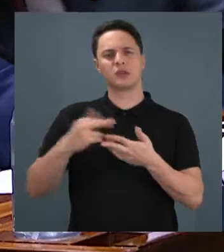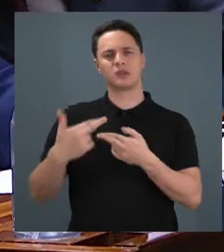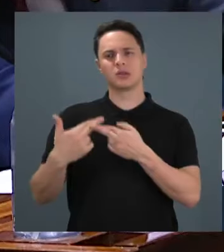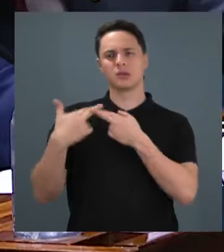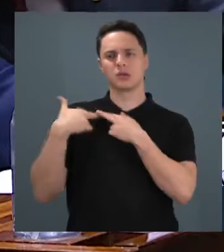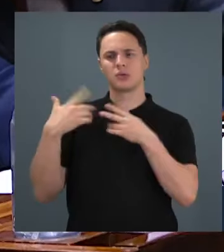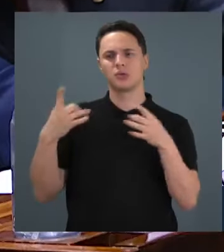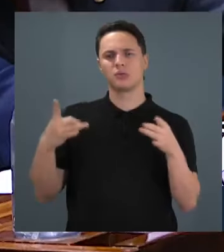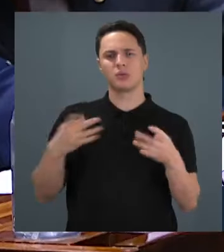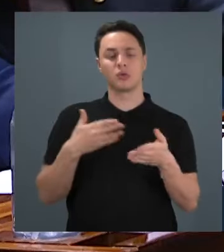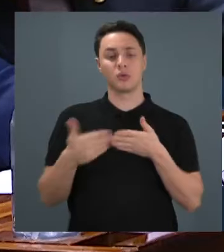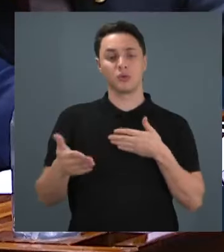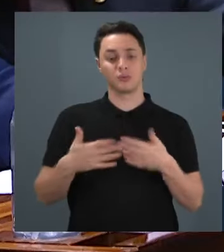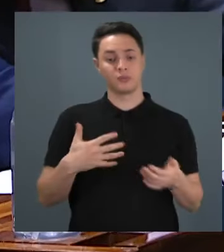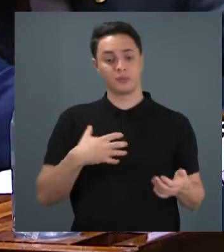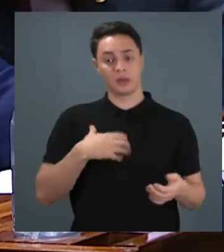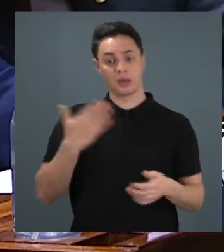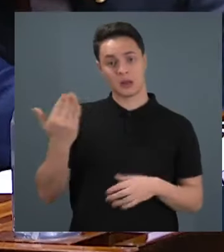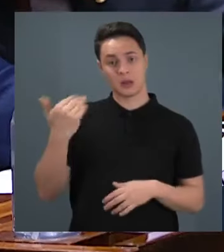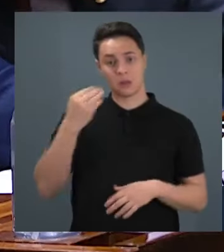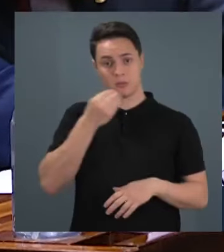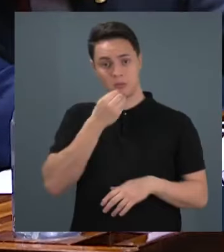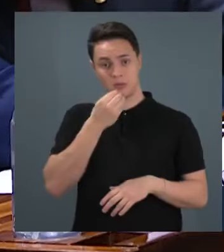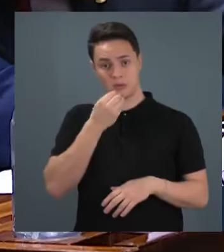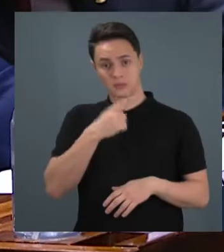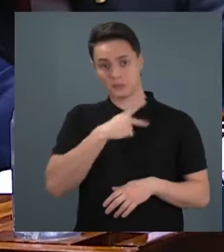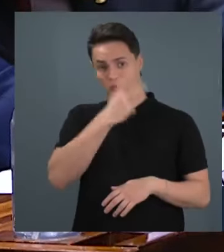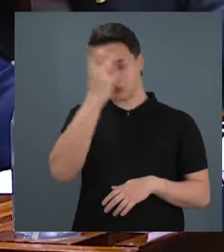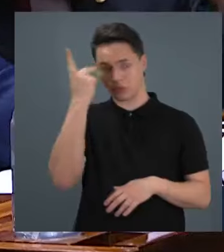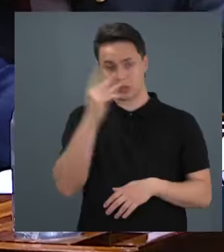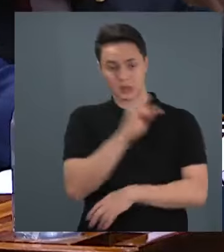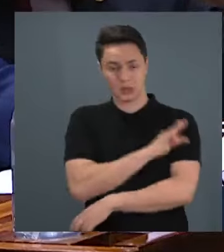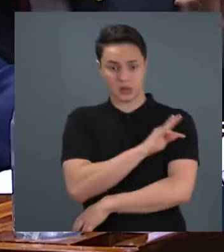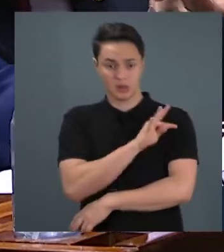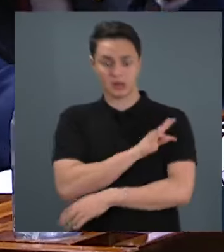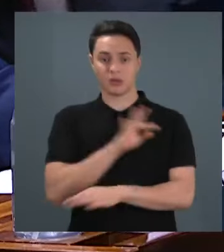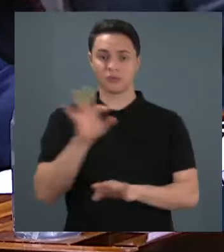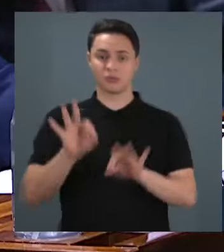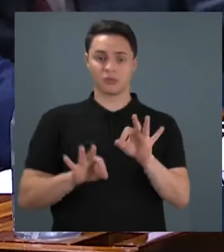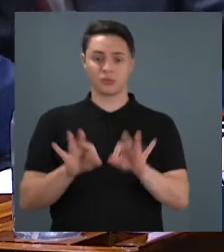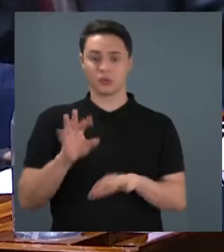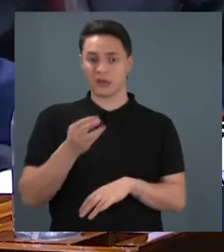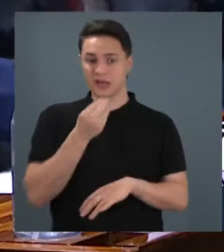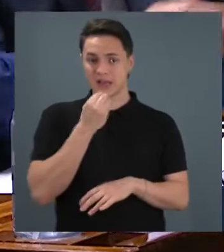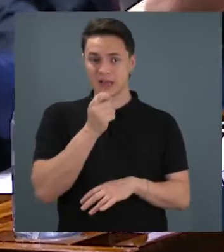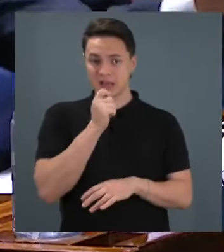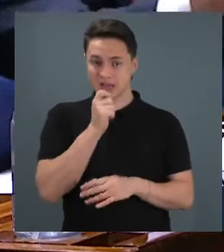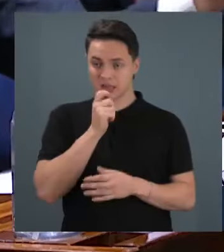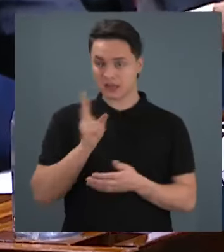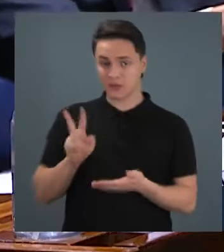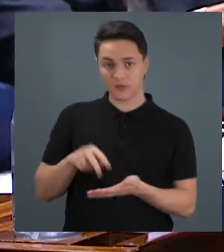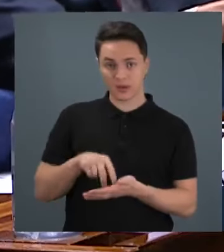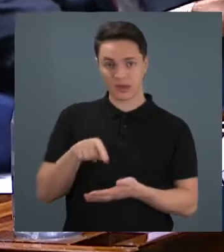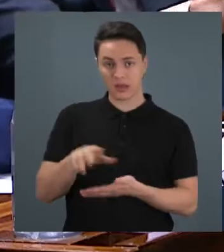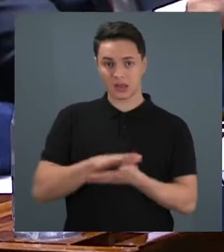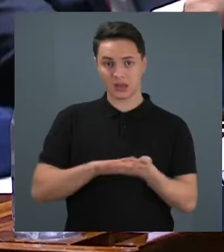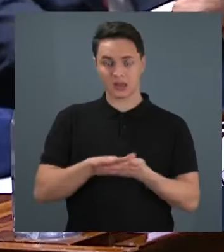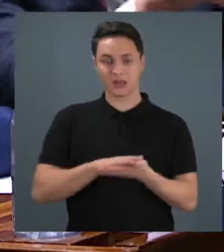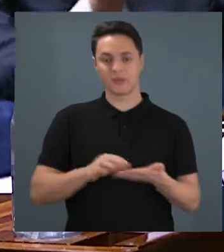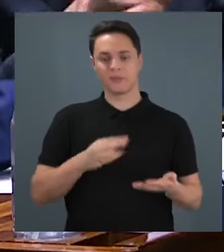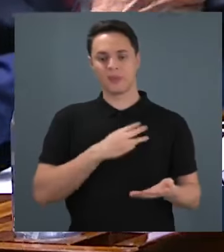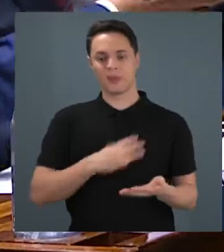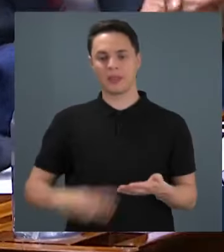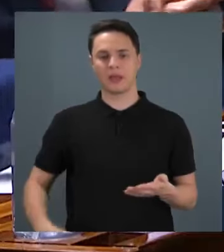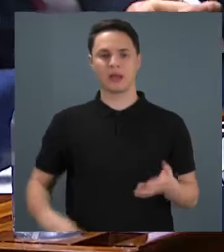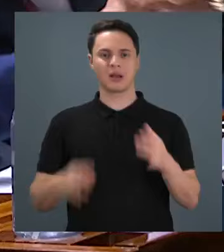levianos. E naquela oportunidade, os técnicos do Ministério do Planejamento, e naquela oportunidade não veio aqui a ministra, anunciaram